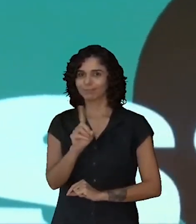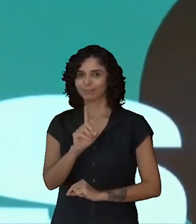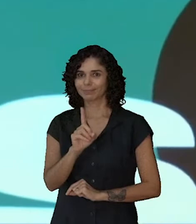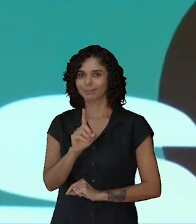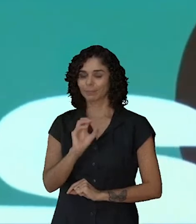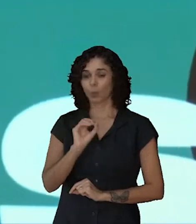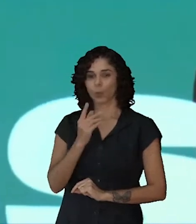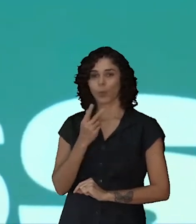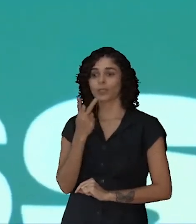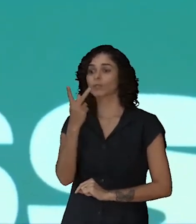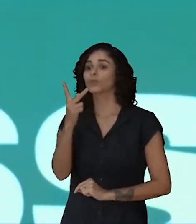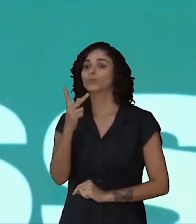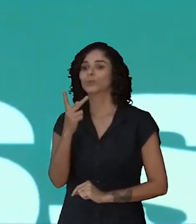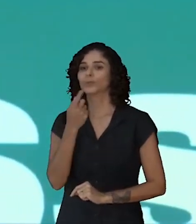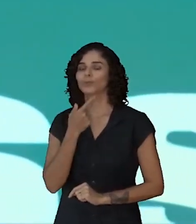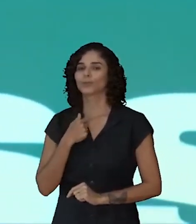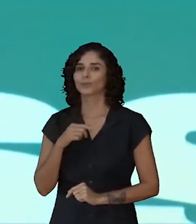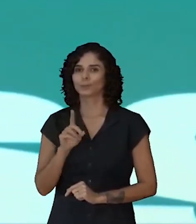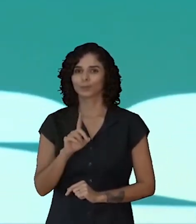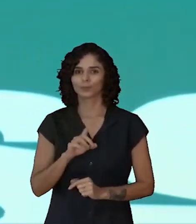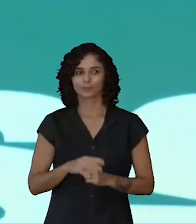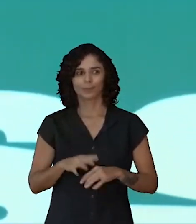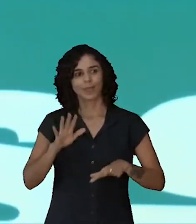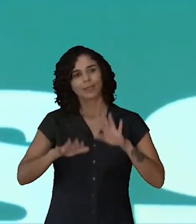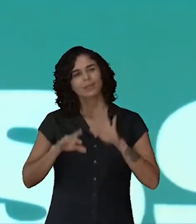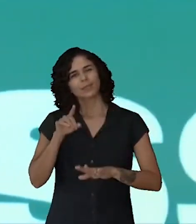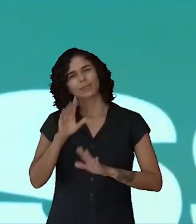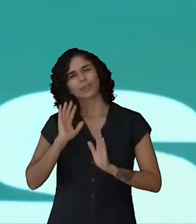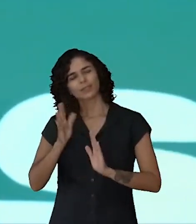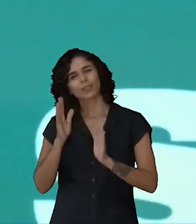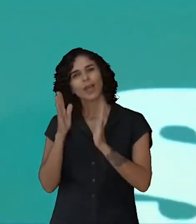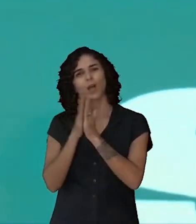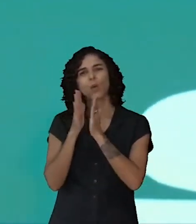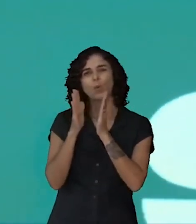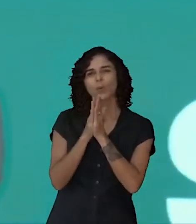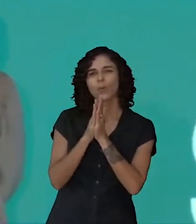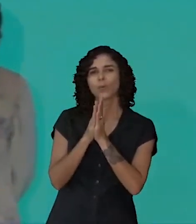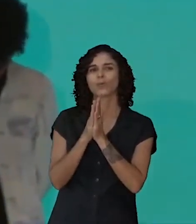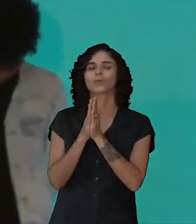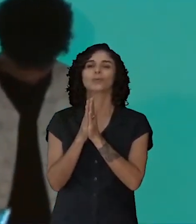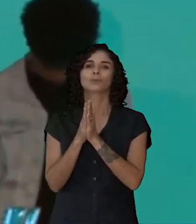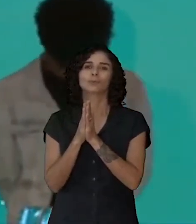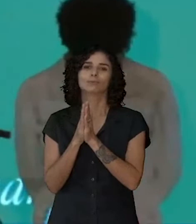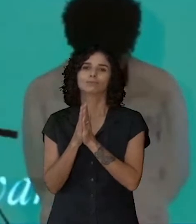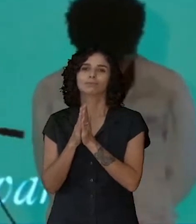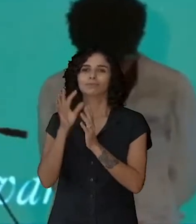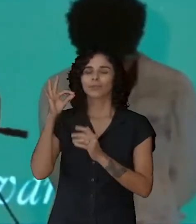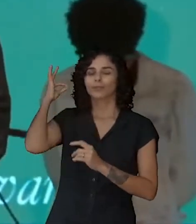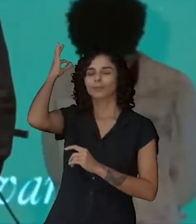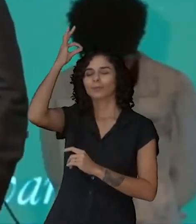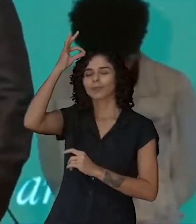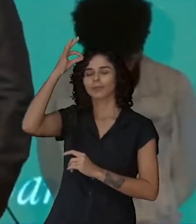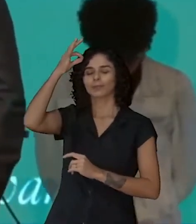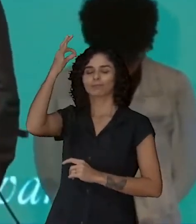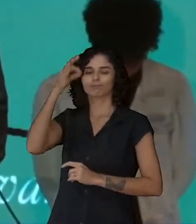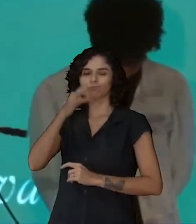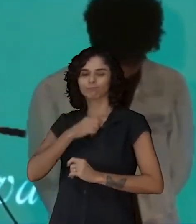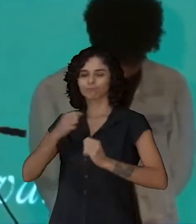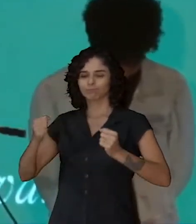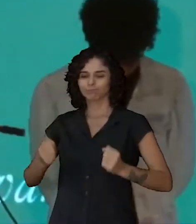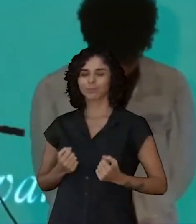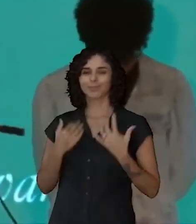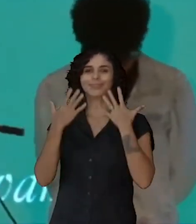quer. Talvez você já orou muito por uma visita sobrenatural do Espírito, porque você